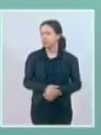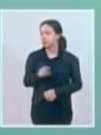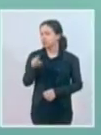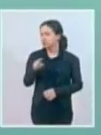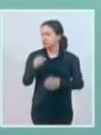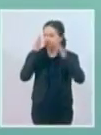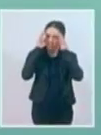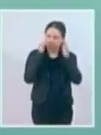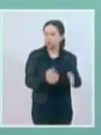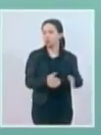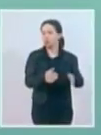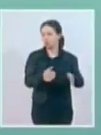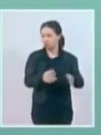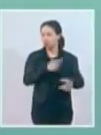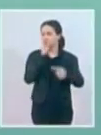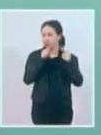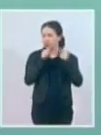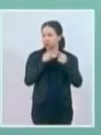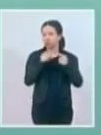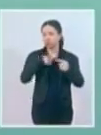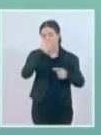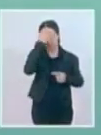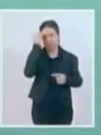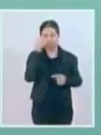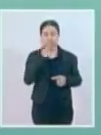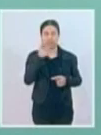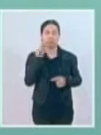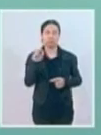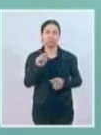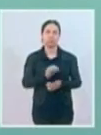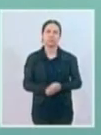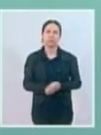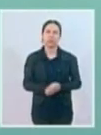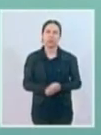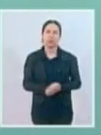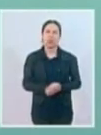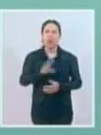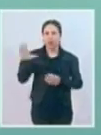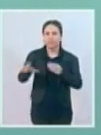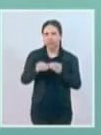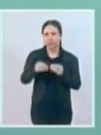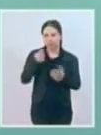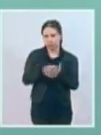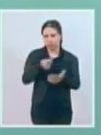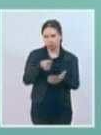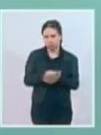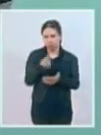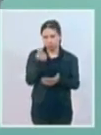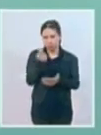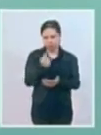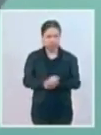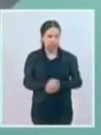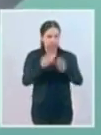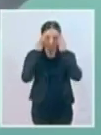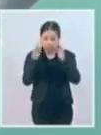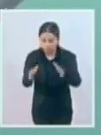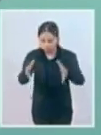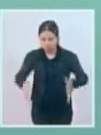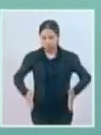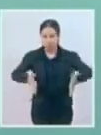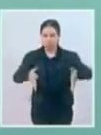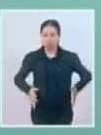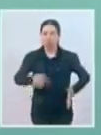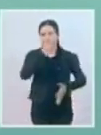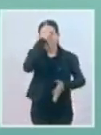no ponto onde eu estava esquecendo de falar. Nós direcionamos essas emendas com foco. Cadeiras de rodas